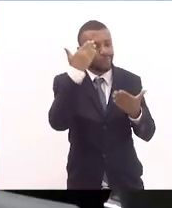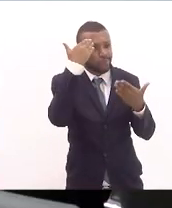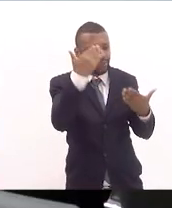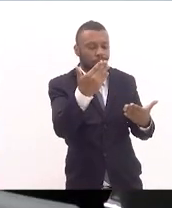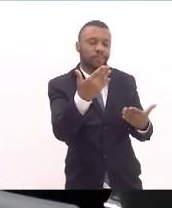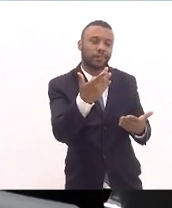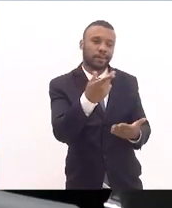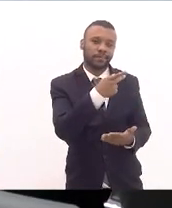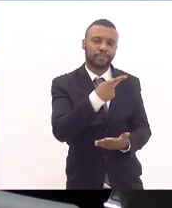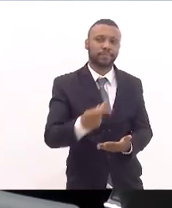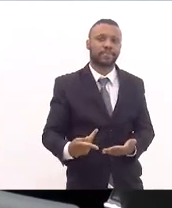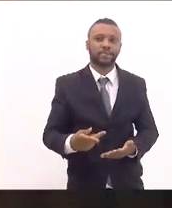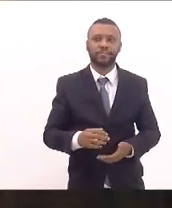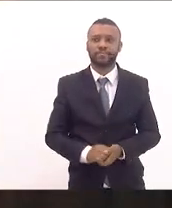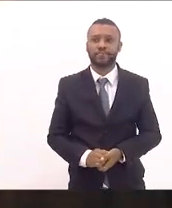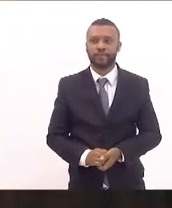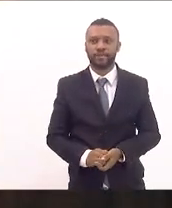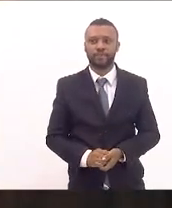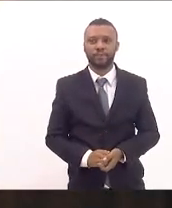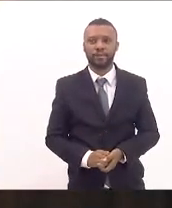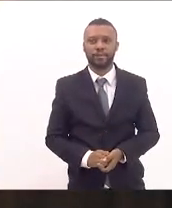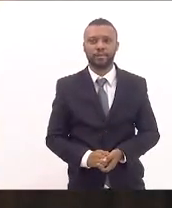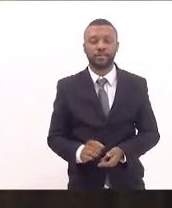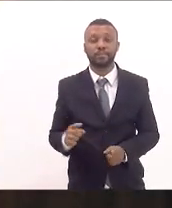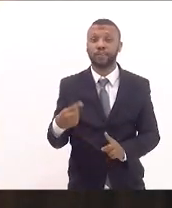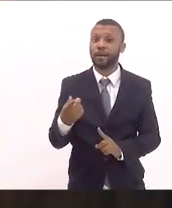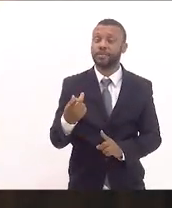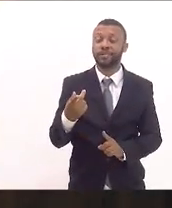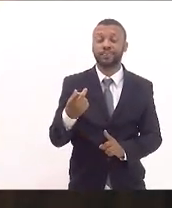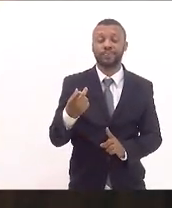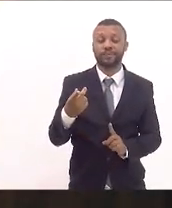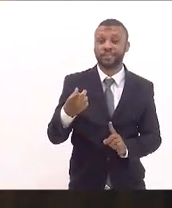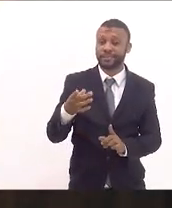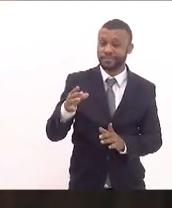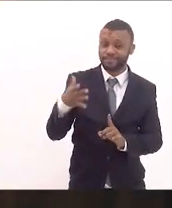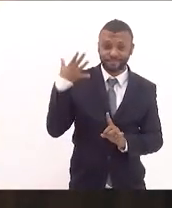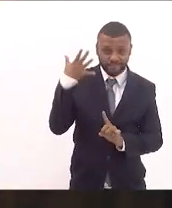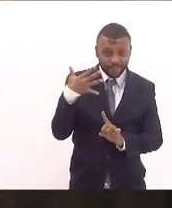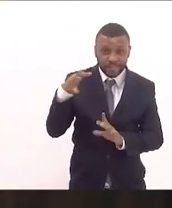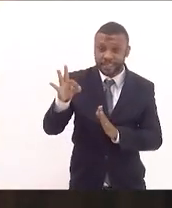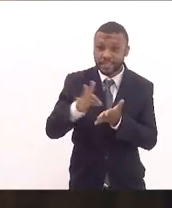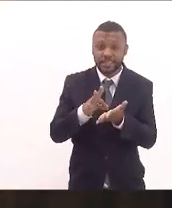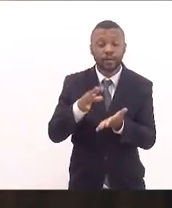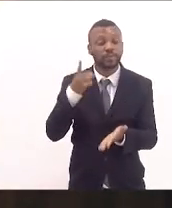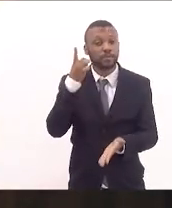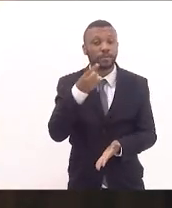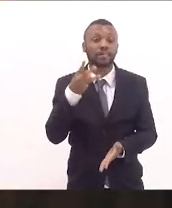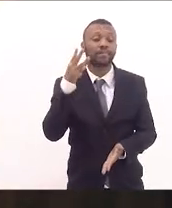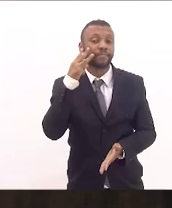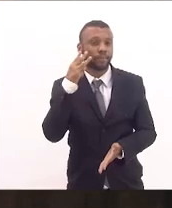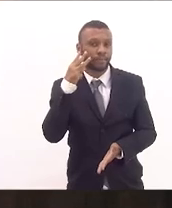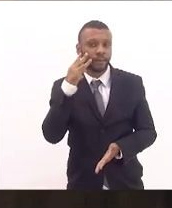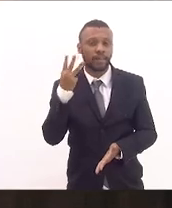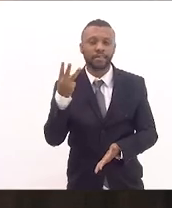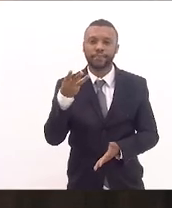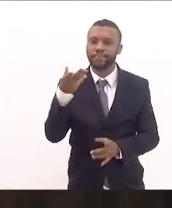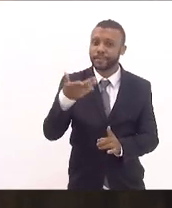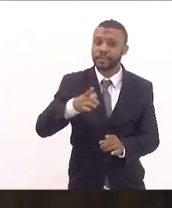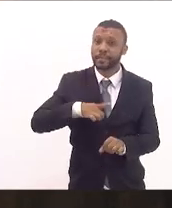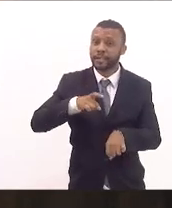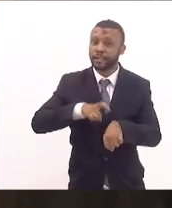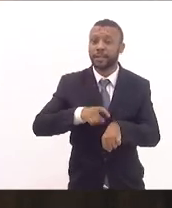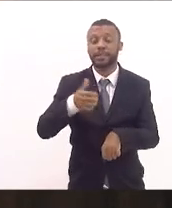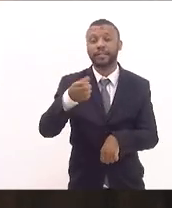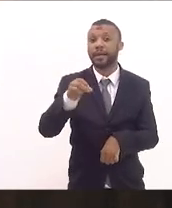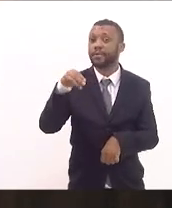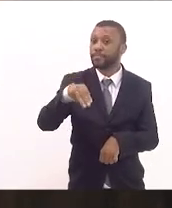presidente o próximo a dor escrita ao Nobre Deputado waldeck Carneiro a vossa excelência